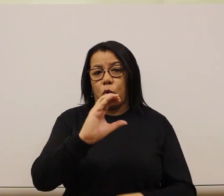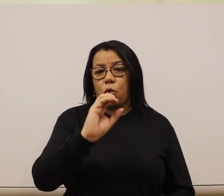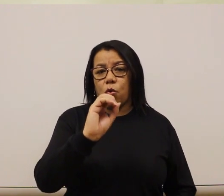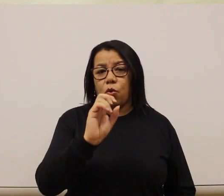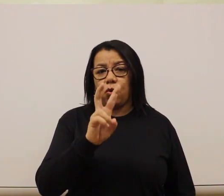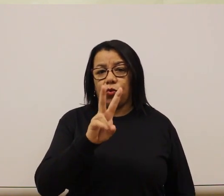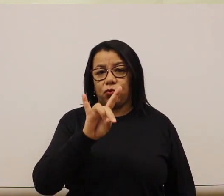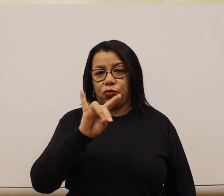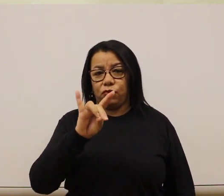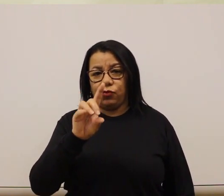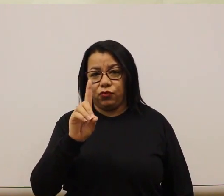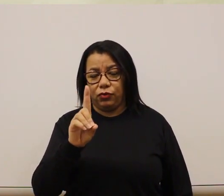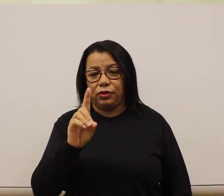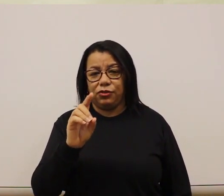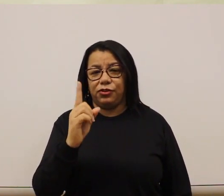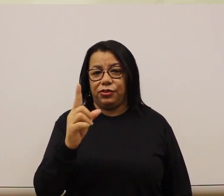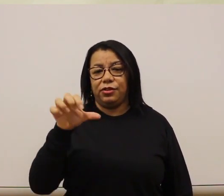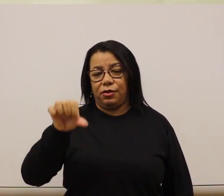Covid-19.